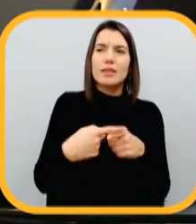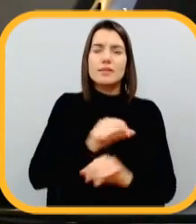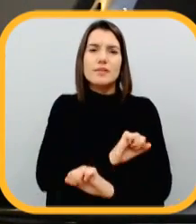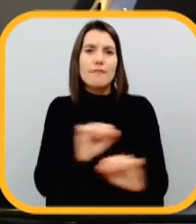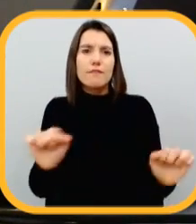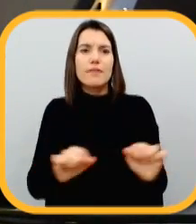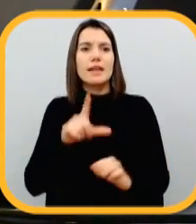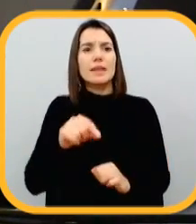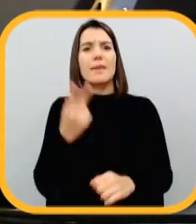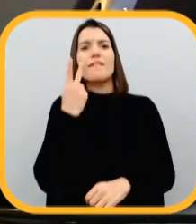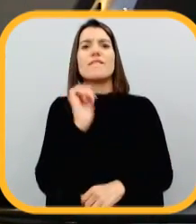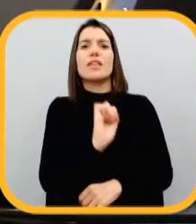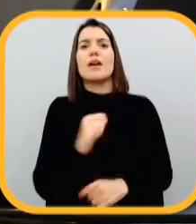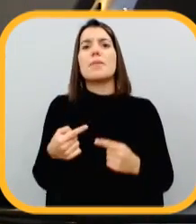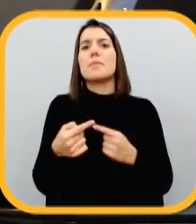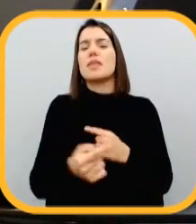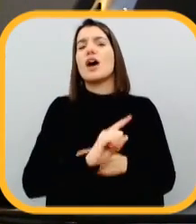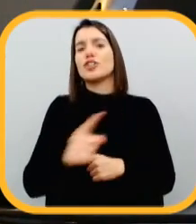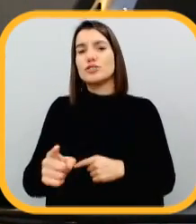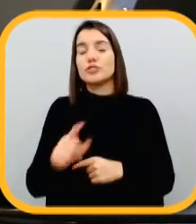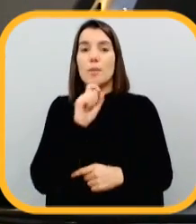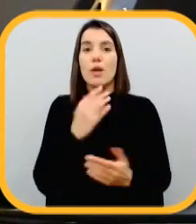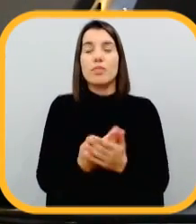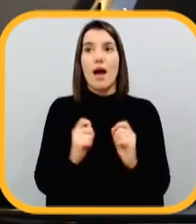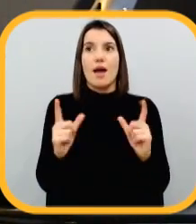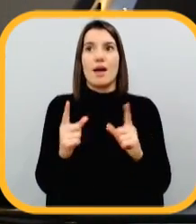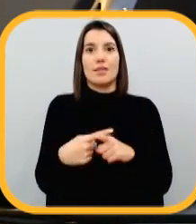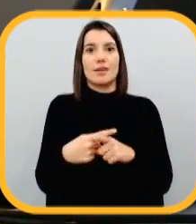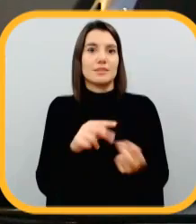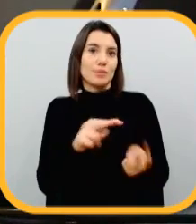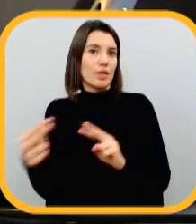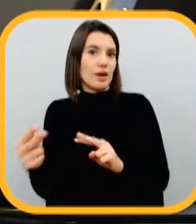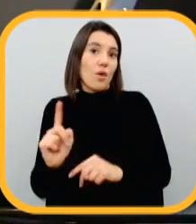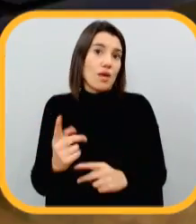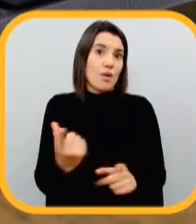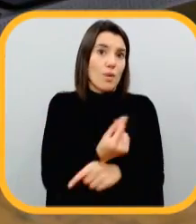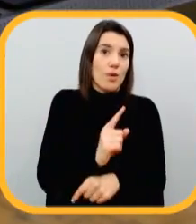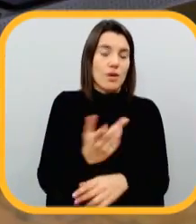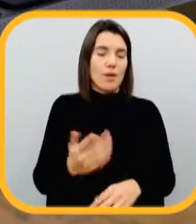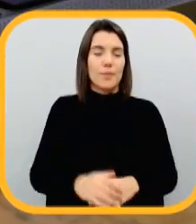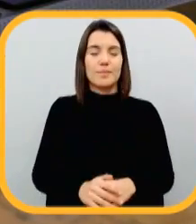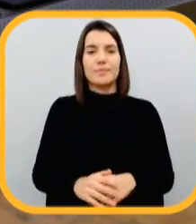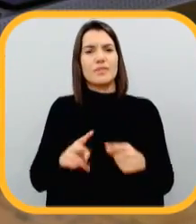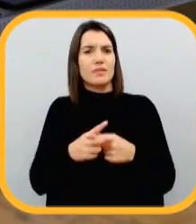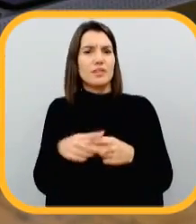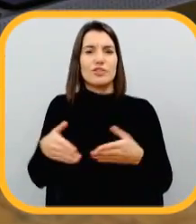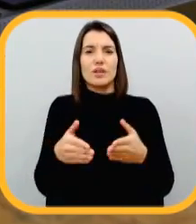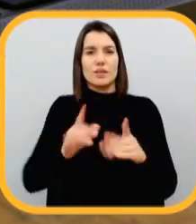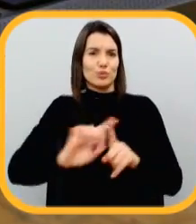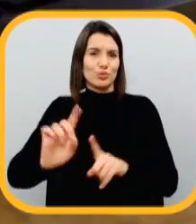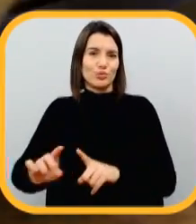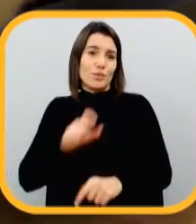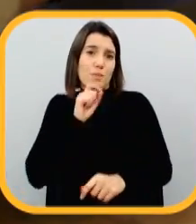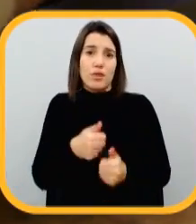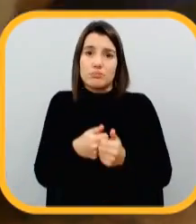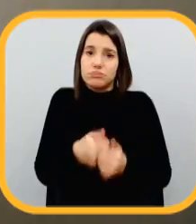suas motivações e entender o contexto em que vivem e aquilo que pode despoltar ou não o interesse delas. E existem diversas ferramentas e estratégias que